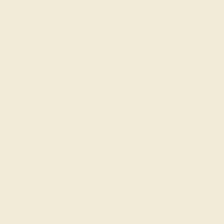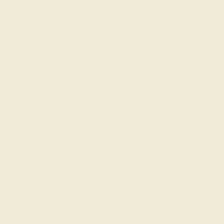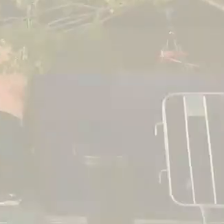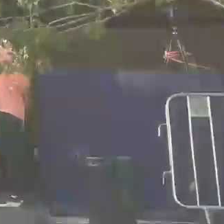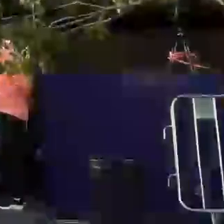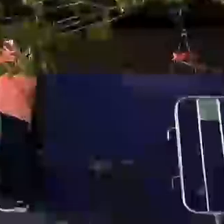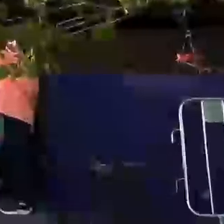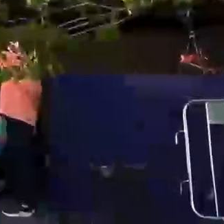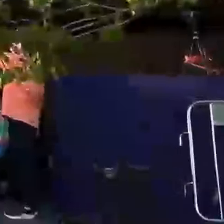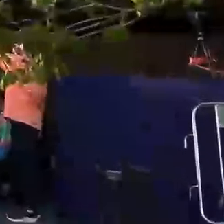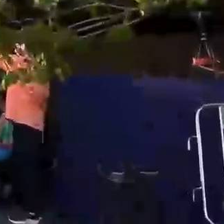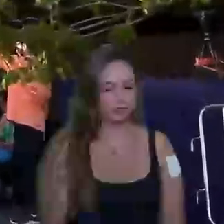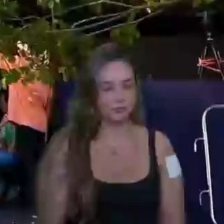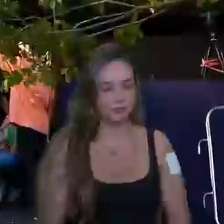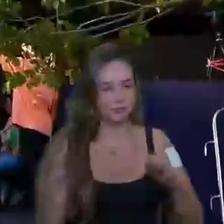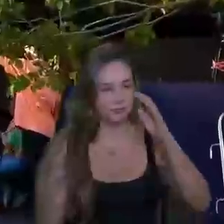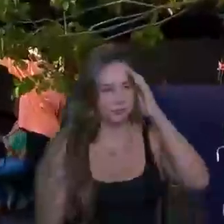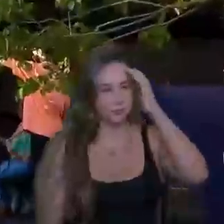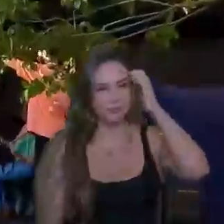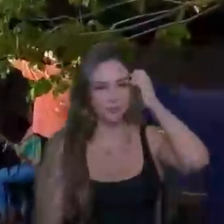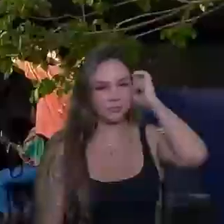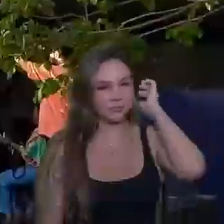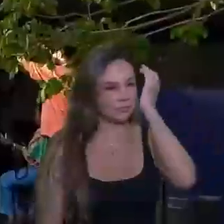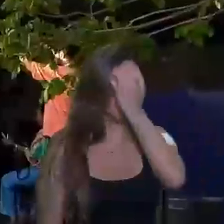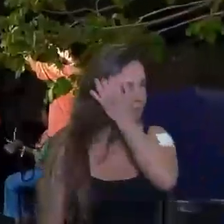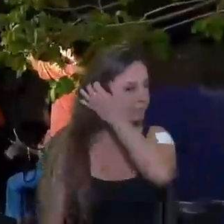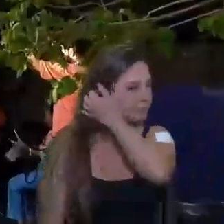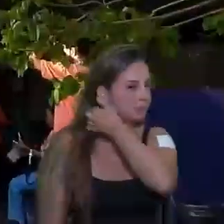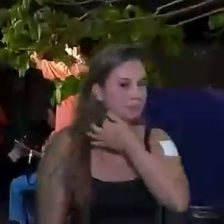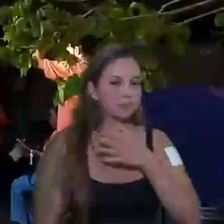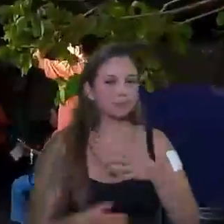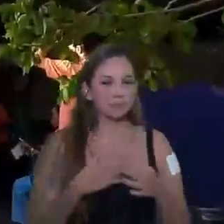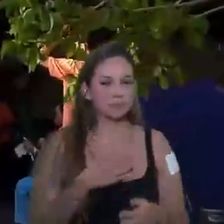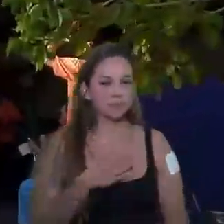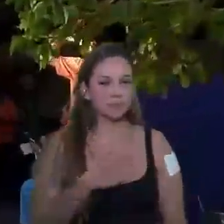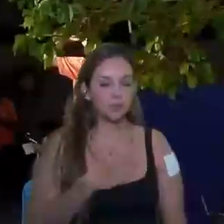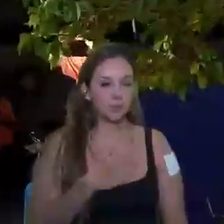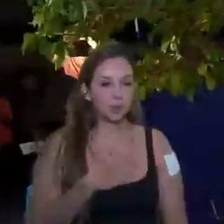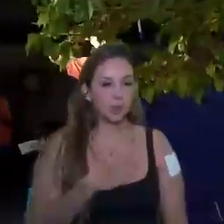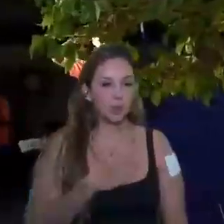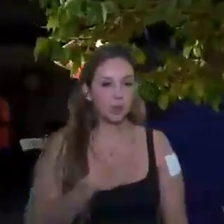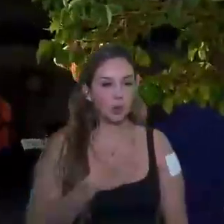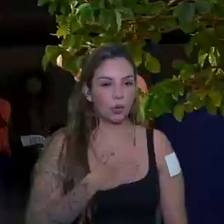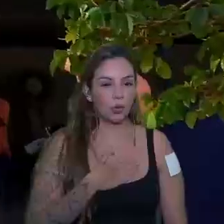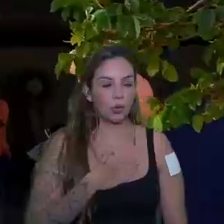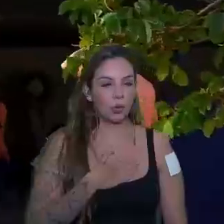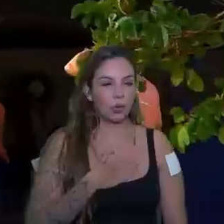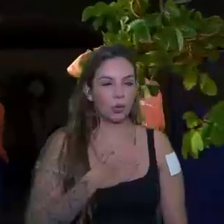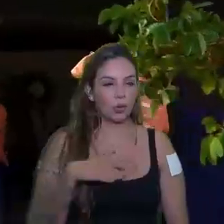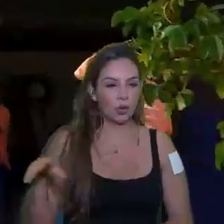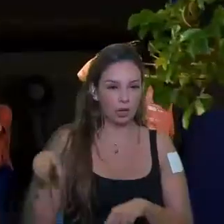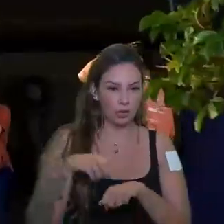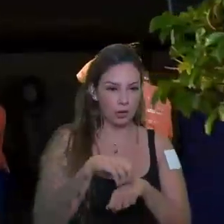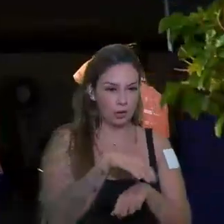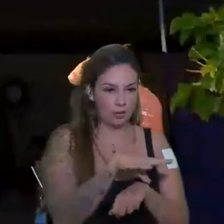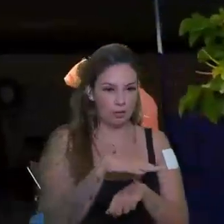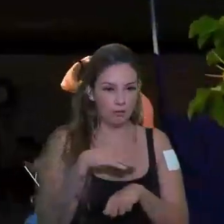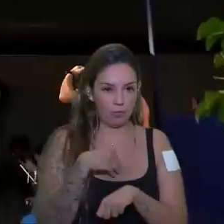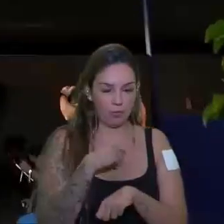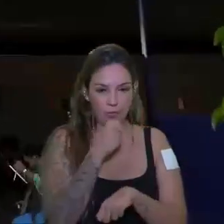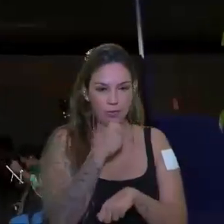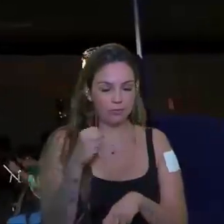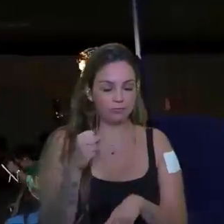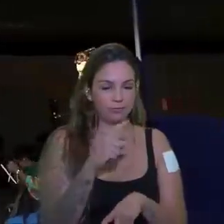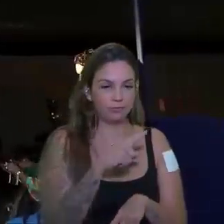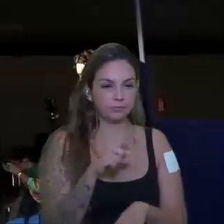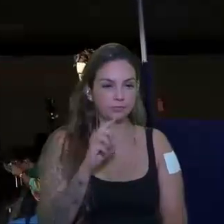Boa tarde. A roda de conversa acontece no Teatro Afonso Arinos. Um grande toldo foi montado. Ele abriga as diversas cadeiras